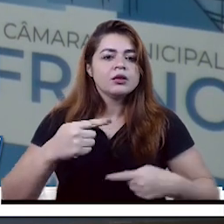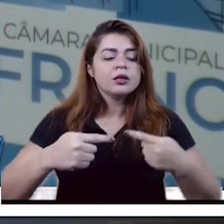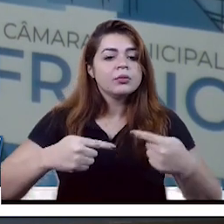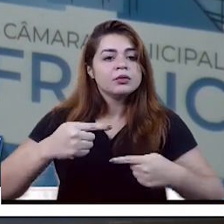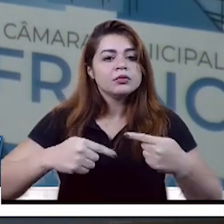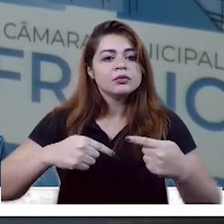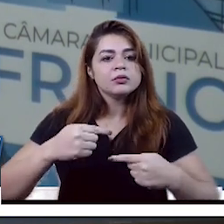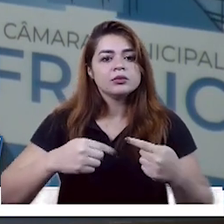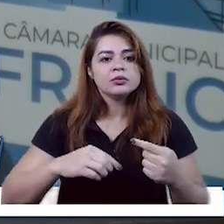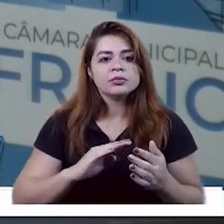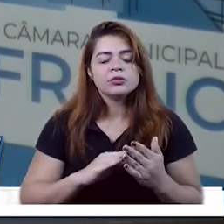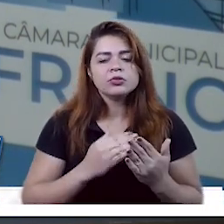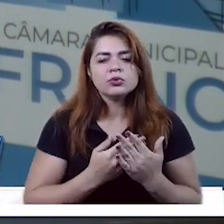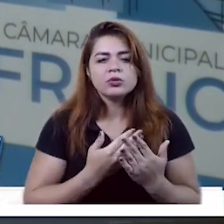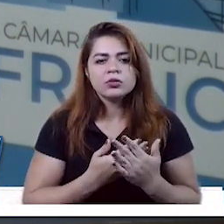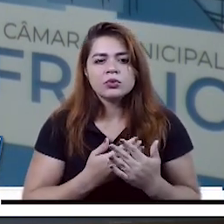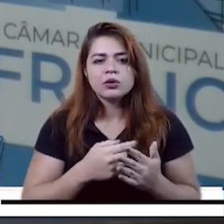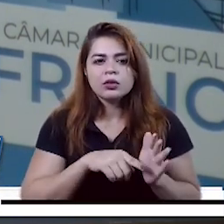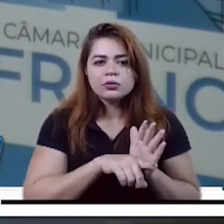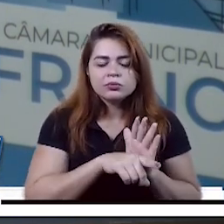muito detalhado